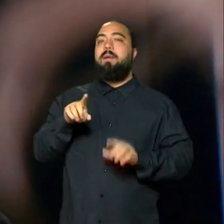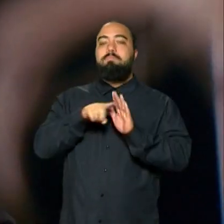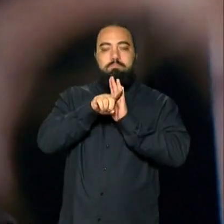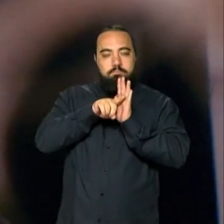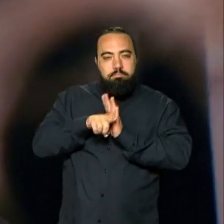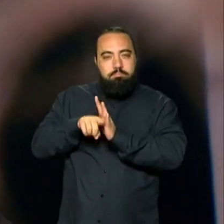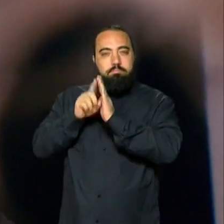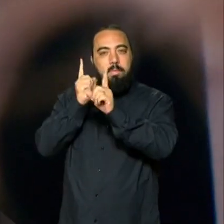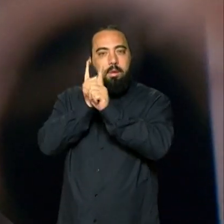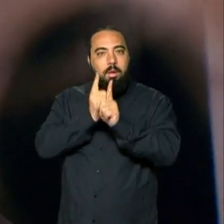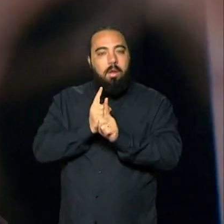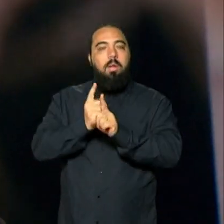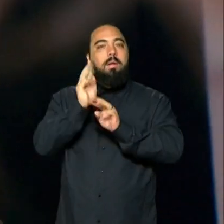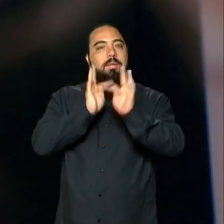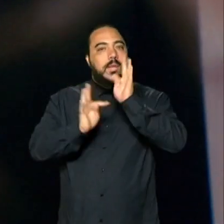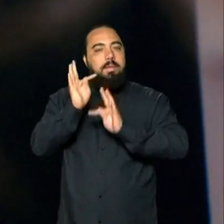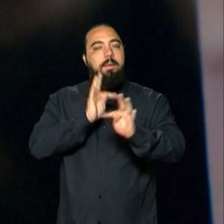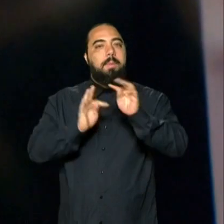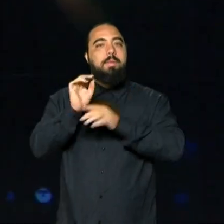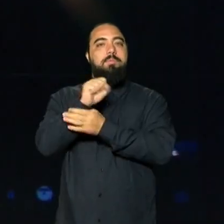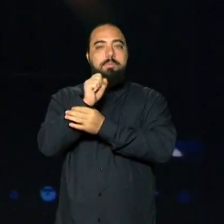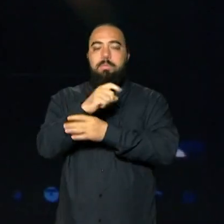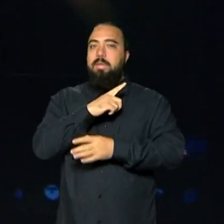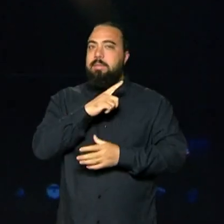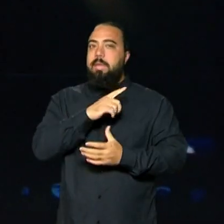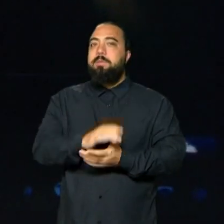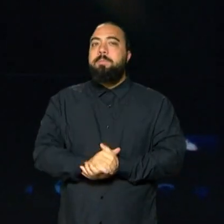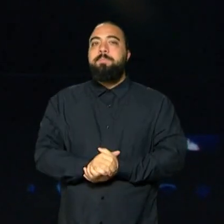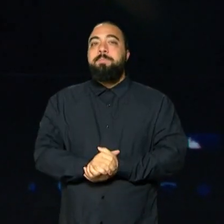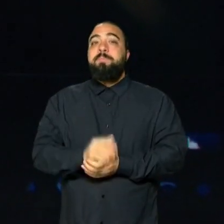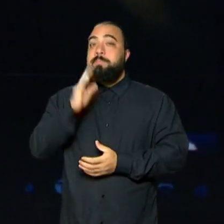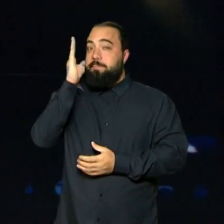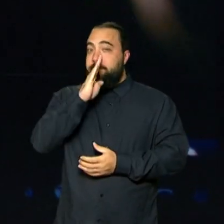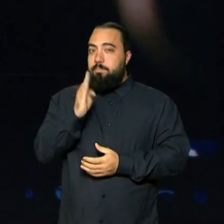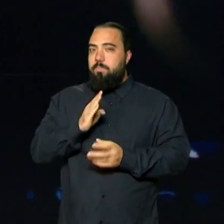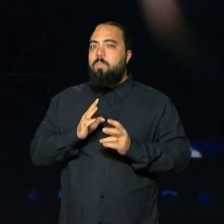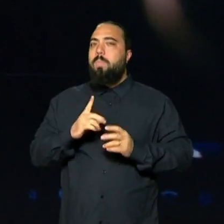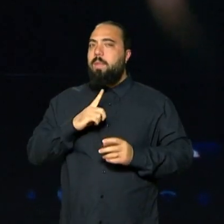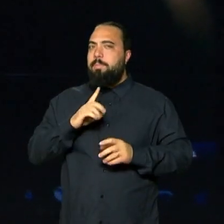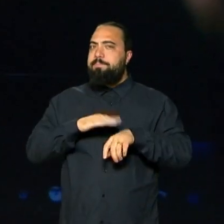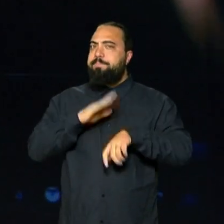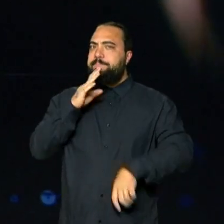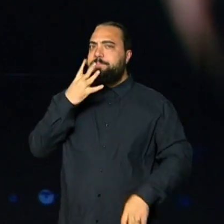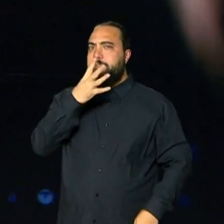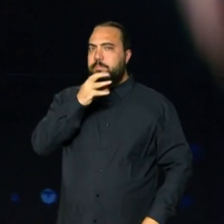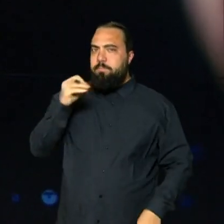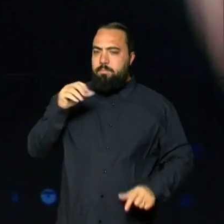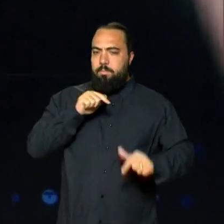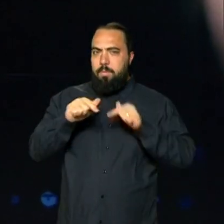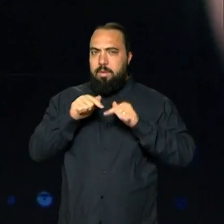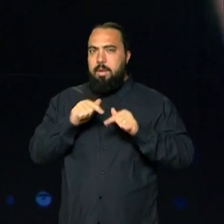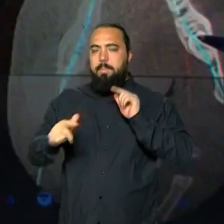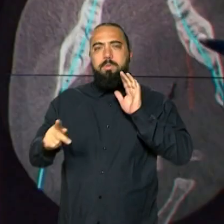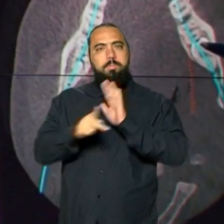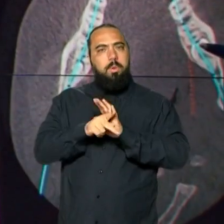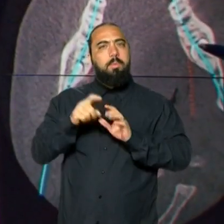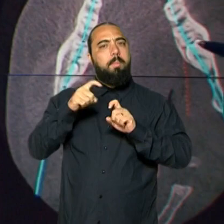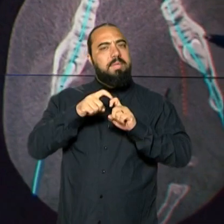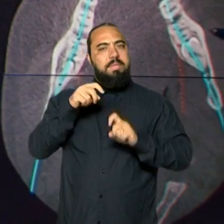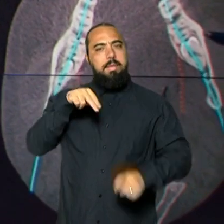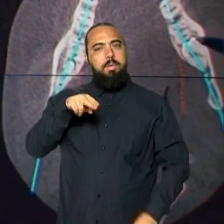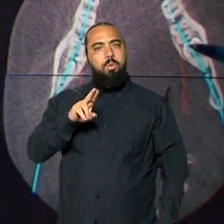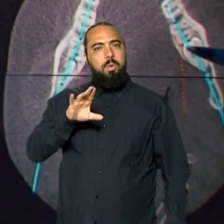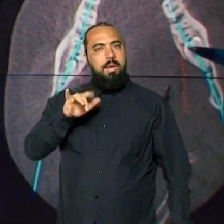diagnósticos e tratamentos terapêuticos. O Brasil possui mais de 400 serviços de medicina nuclear,